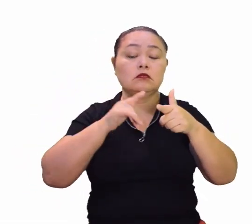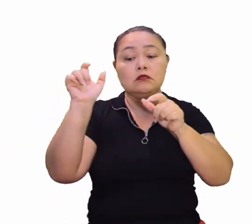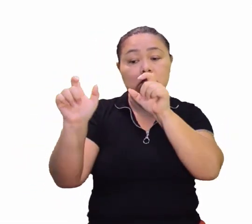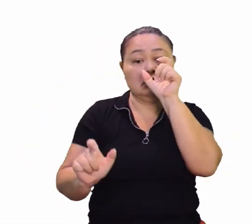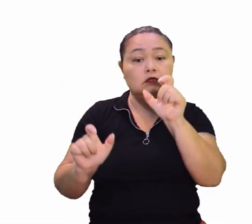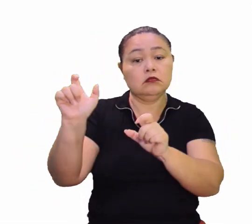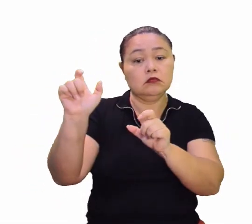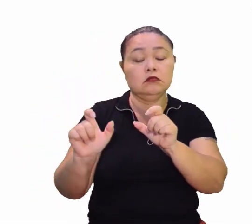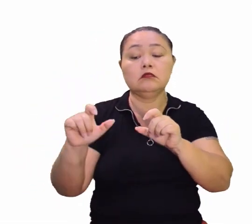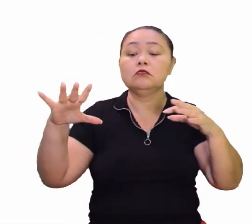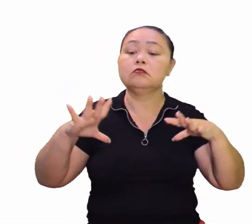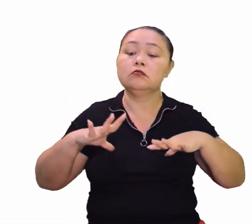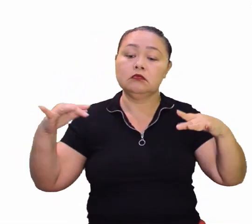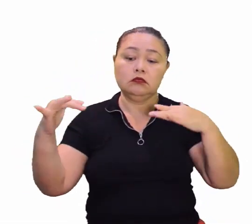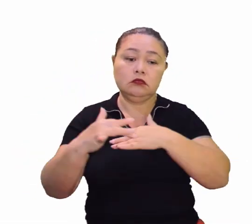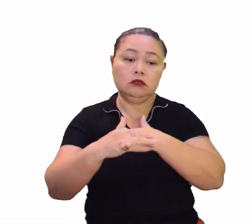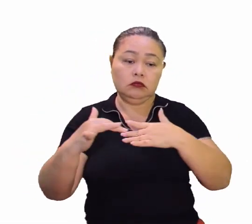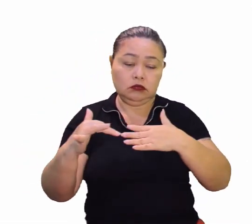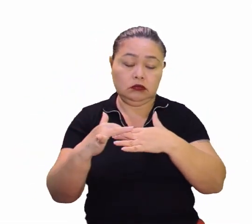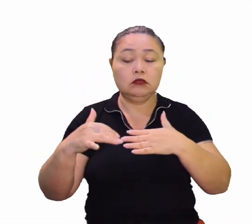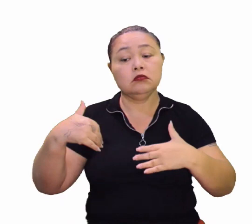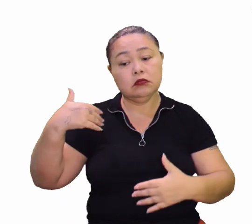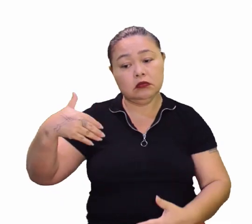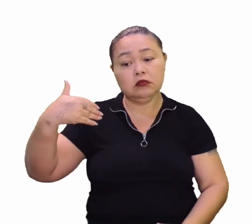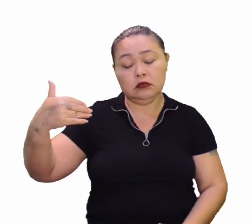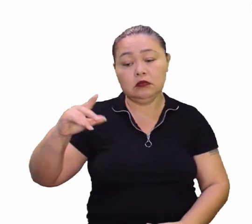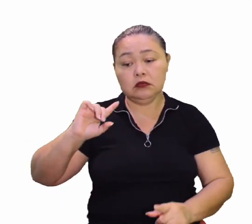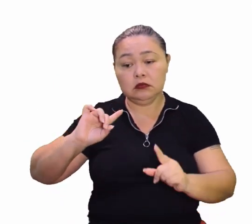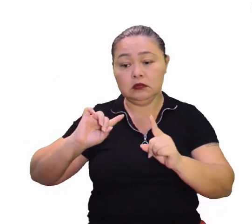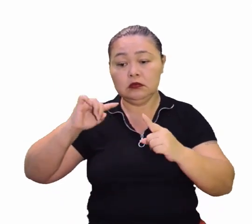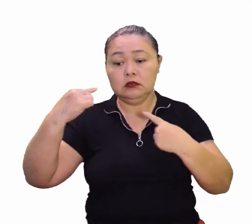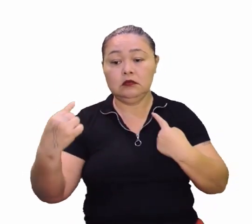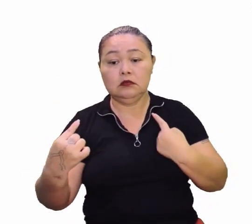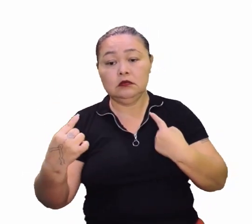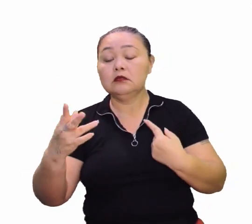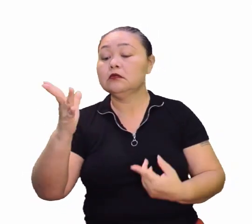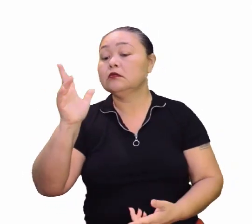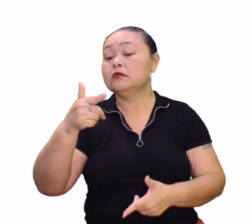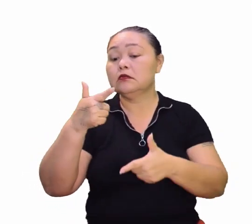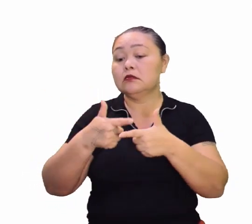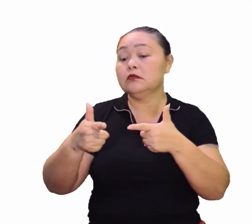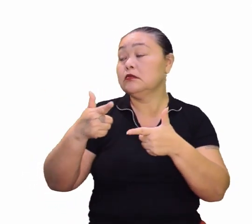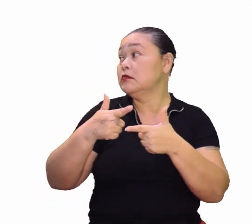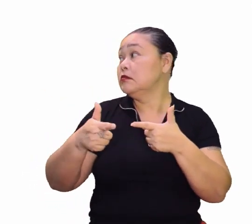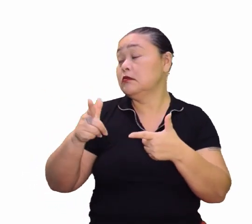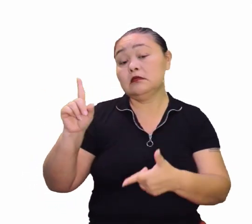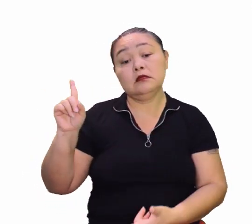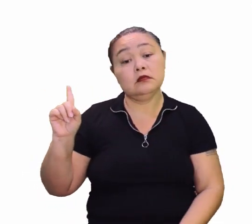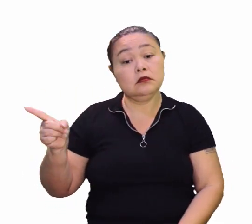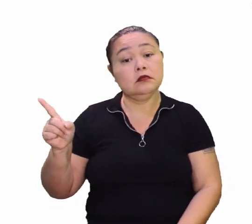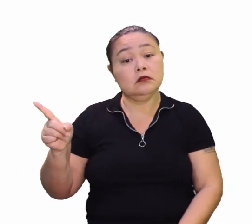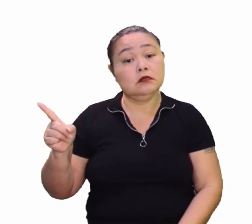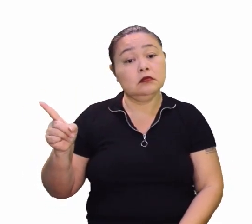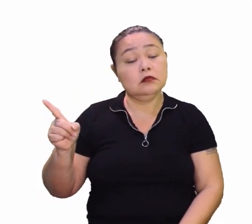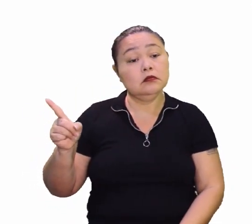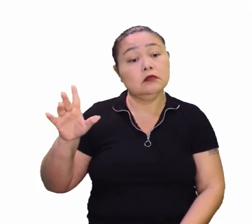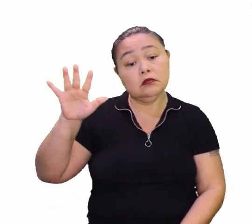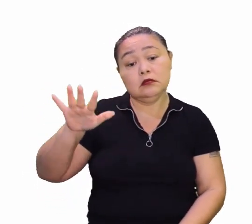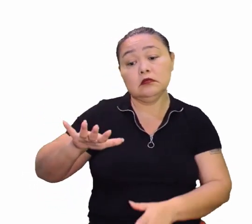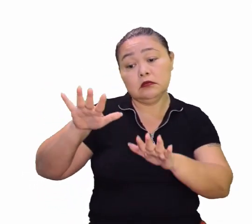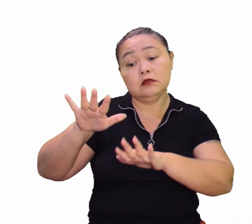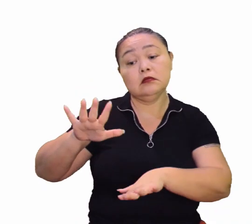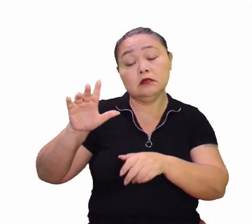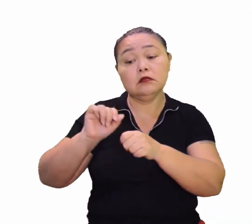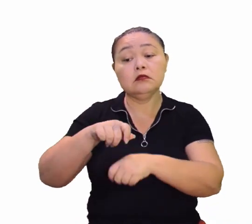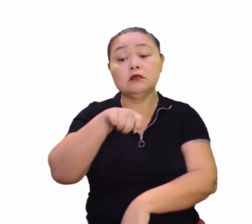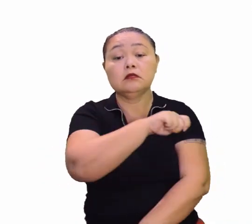saúde aos habitantes das grandes cidades durante a inversão térmica. Quais são os problemas, professor Jorge? De repente, os